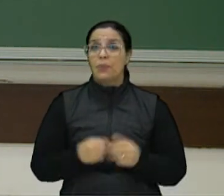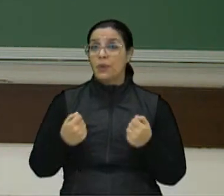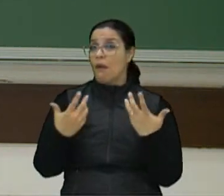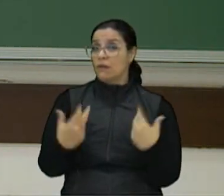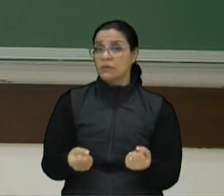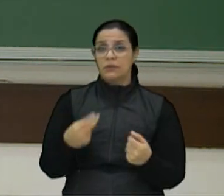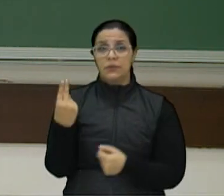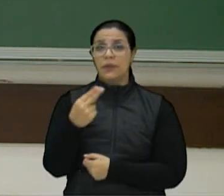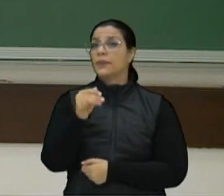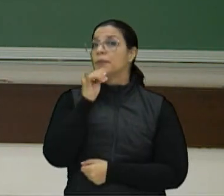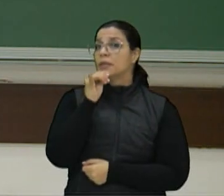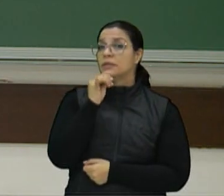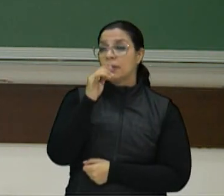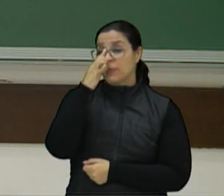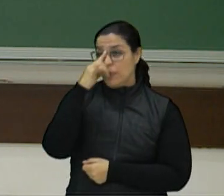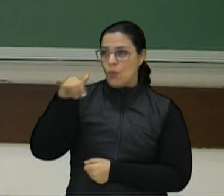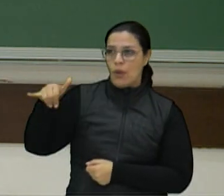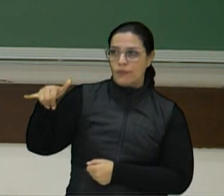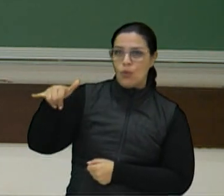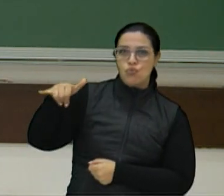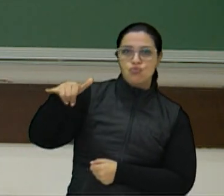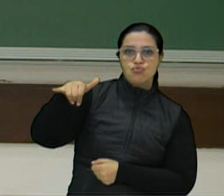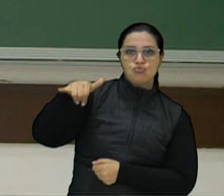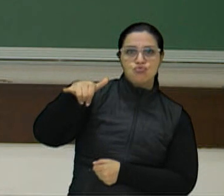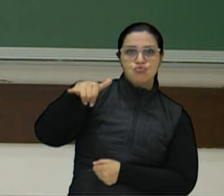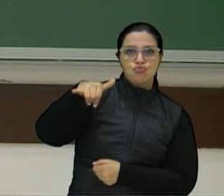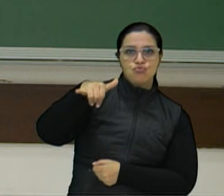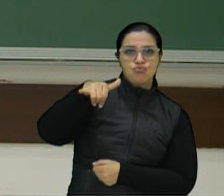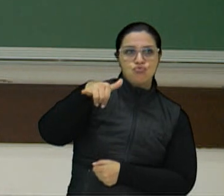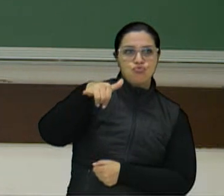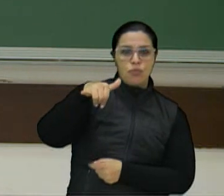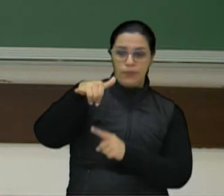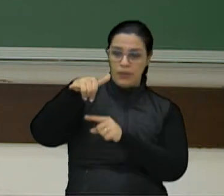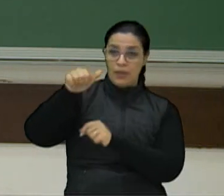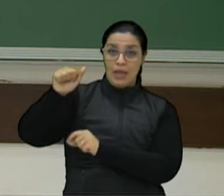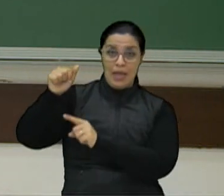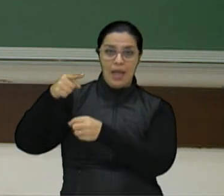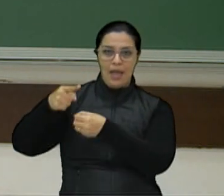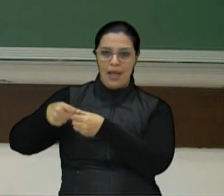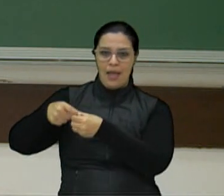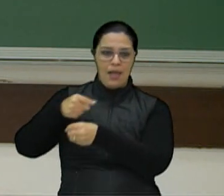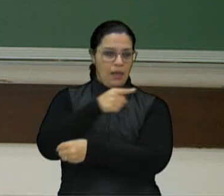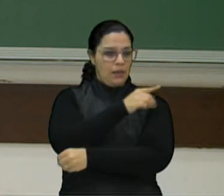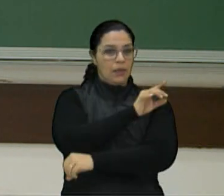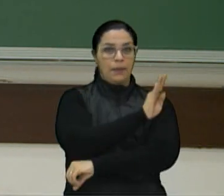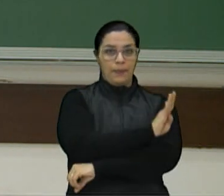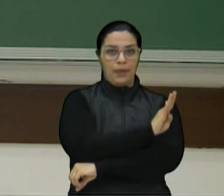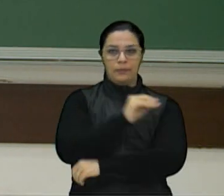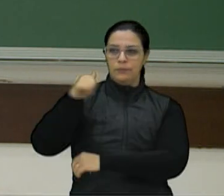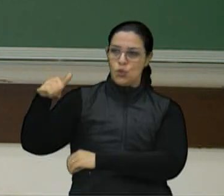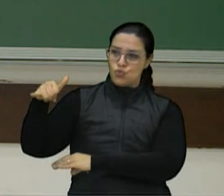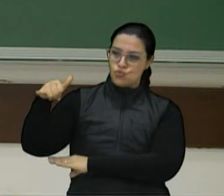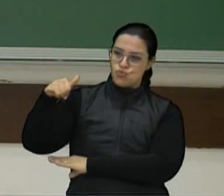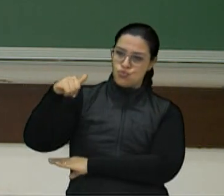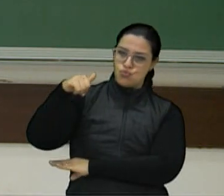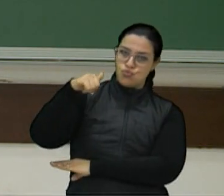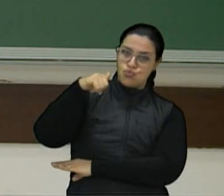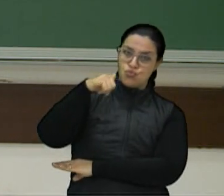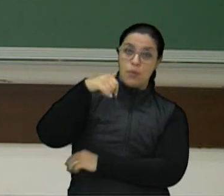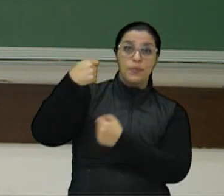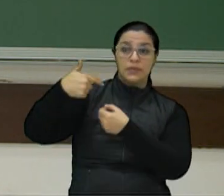inaceitável. Exemplo, um avião vai percorrer o ponto A e o ponto B, certo? Ele tem que ter